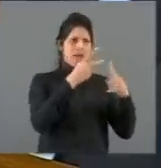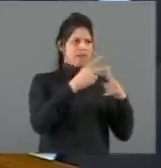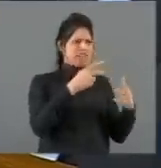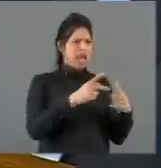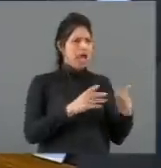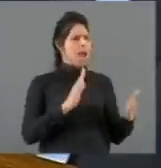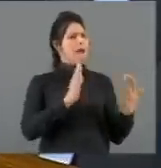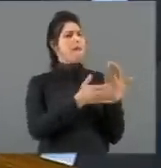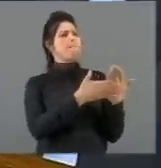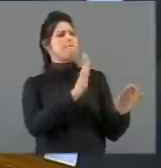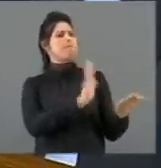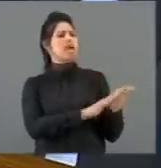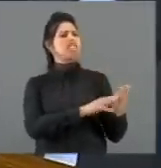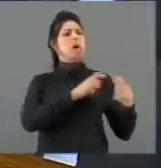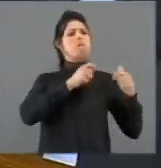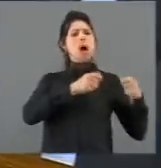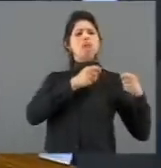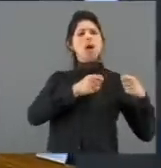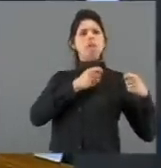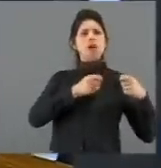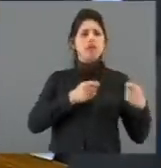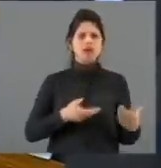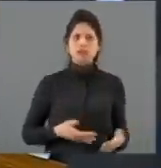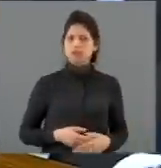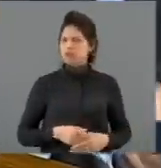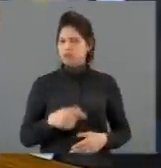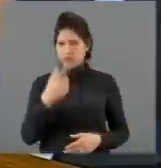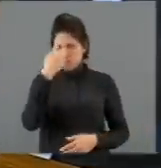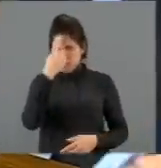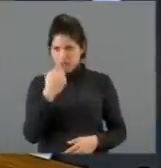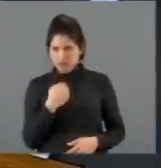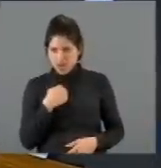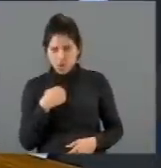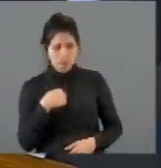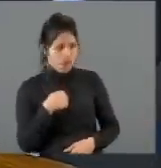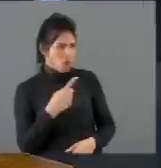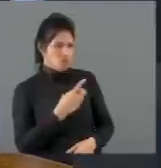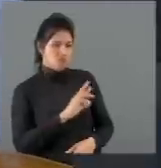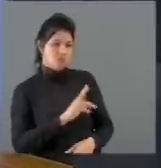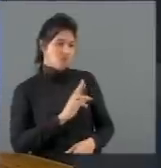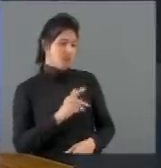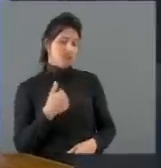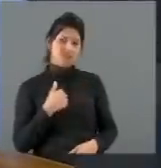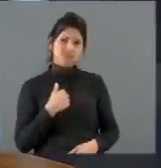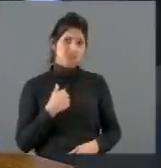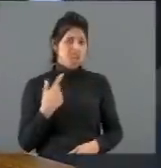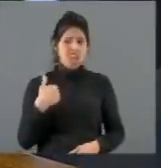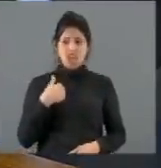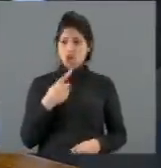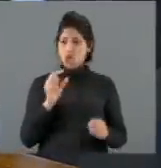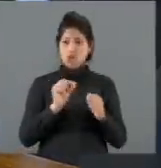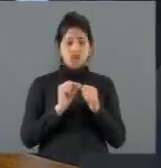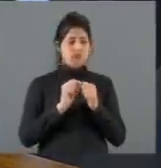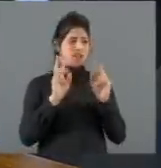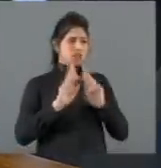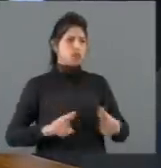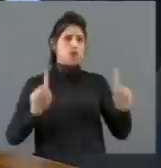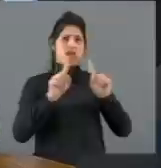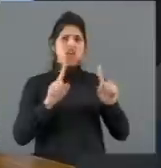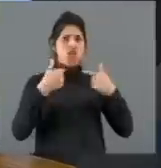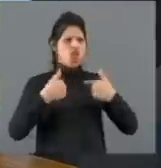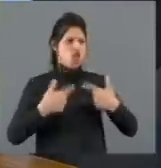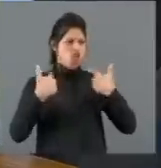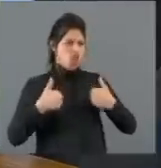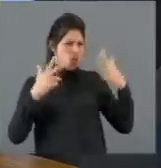nosso perfil. E quando falam, a esquerda faz isso, a direita não faz. Eu não admito me submeter à